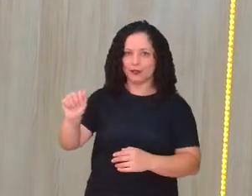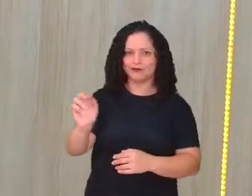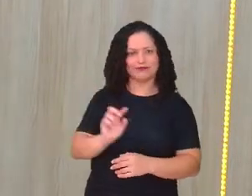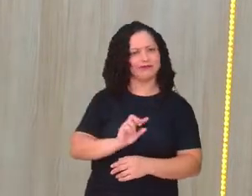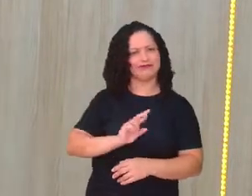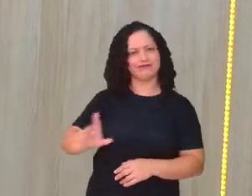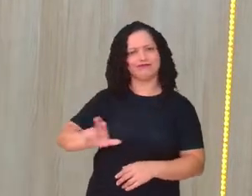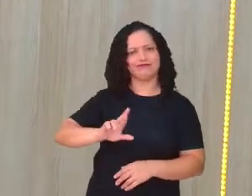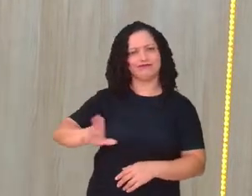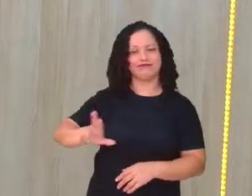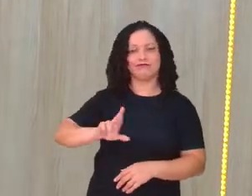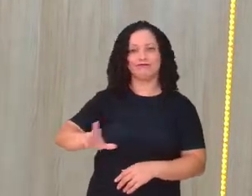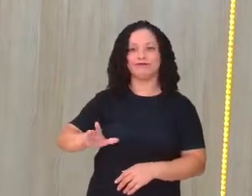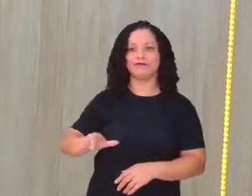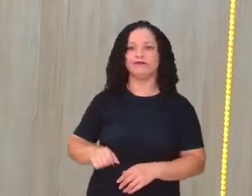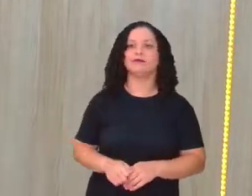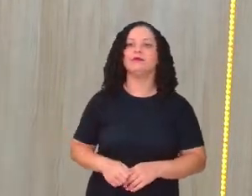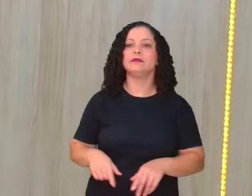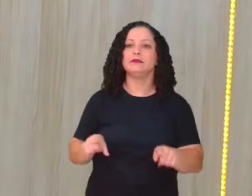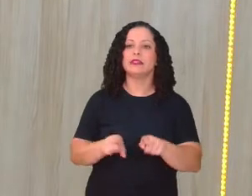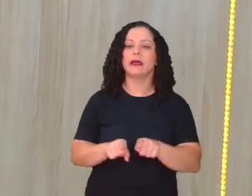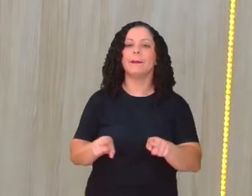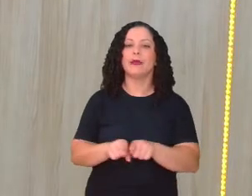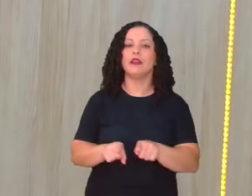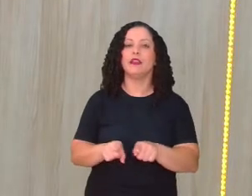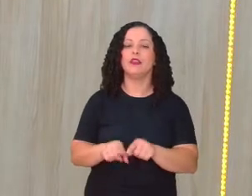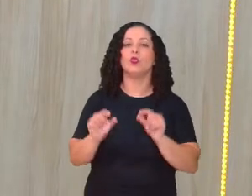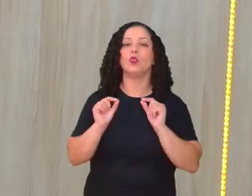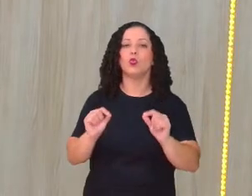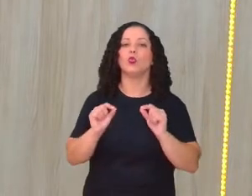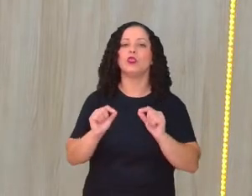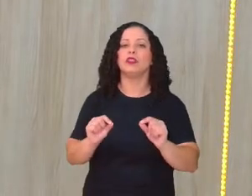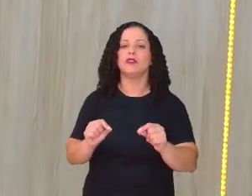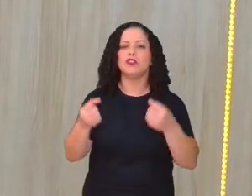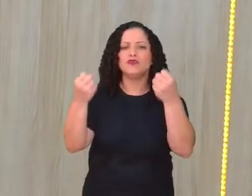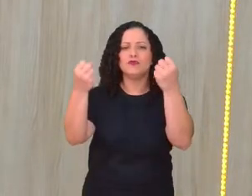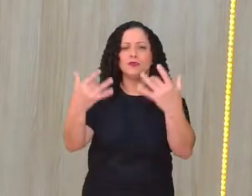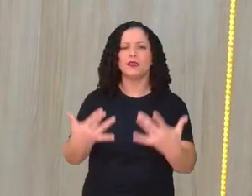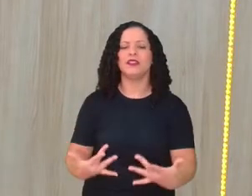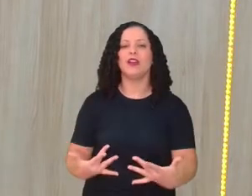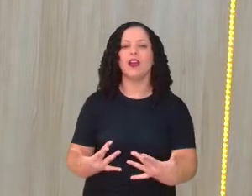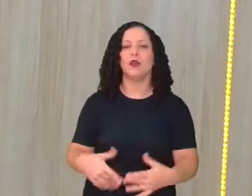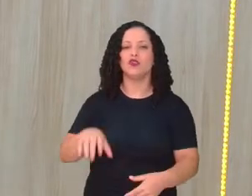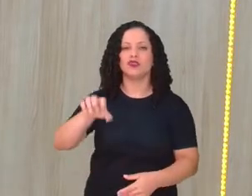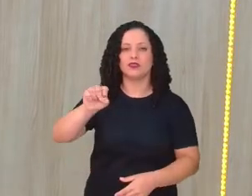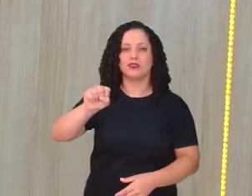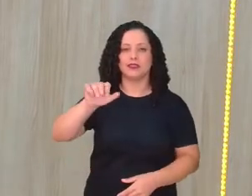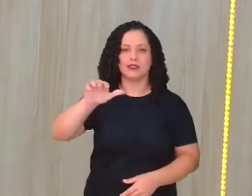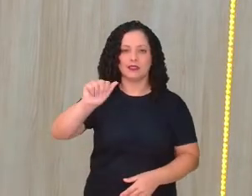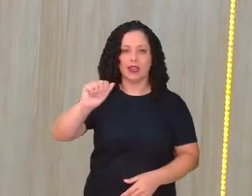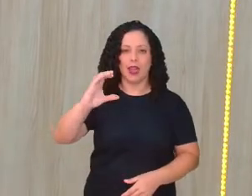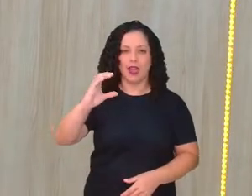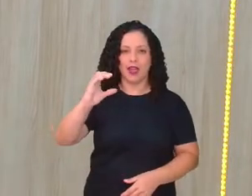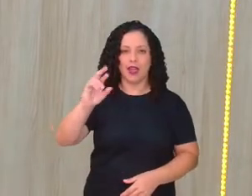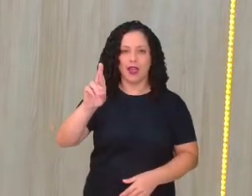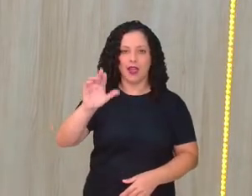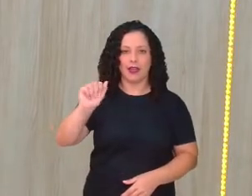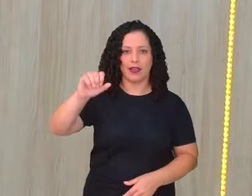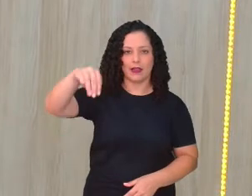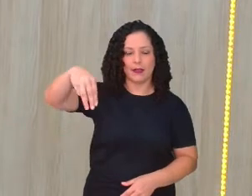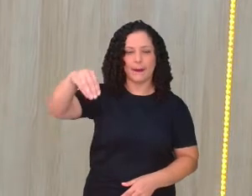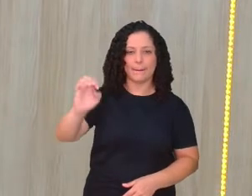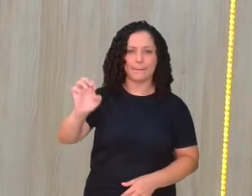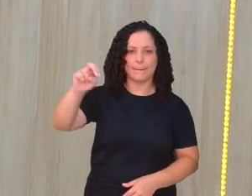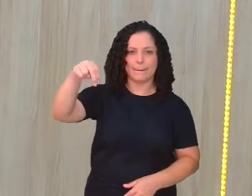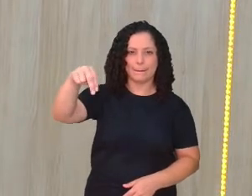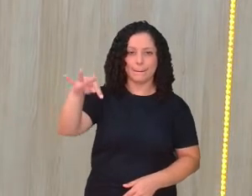ó, uma limpa aí na questão dos sacramentos, né? Porque os sacramentos são ordenações, né, que a